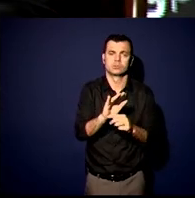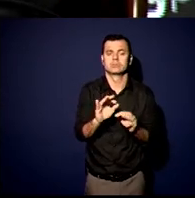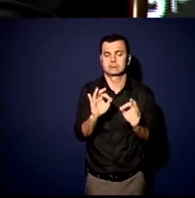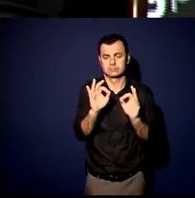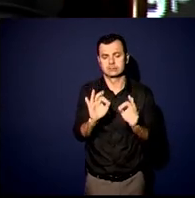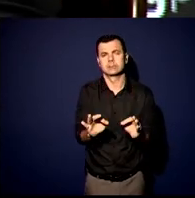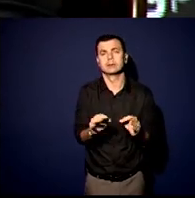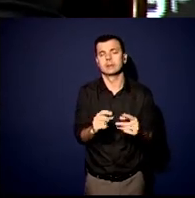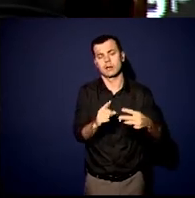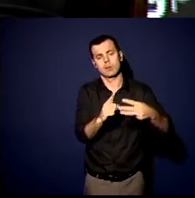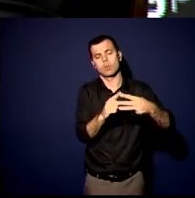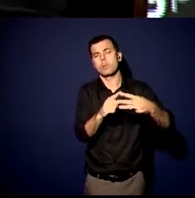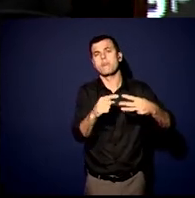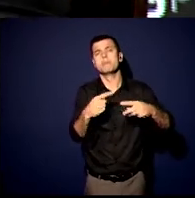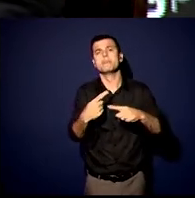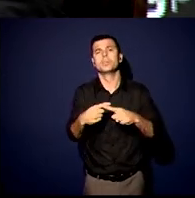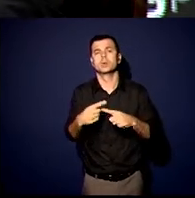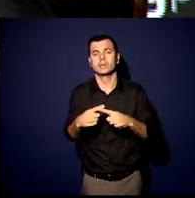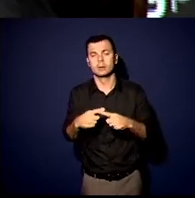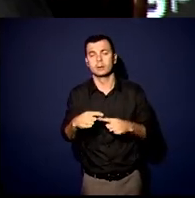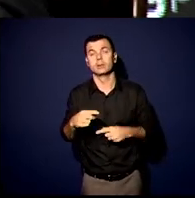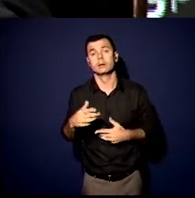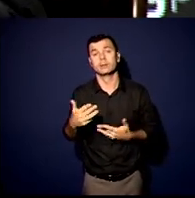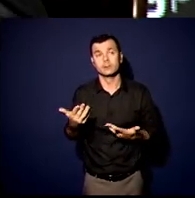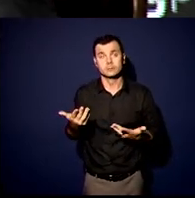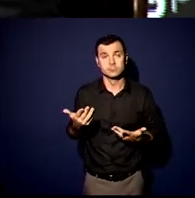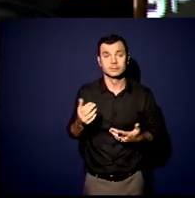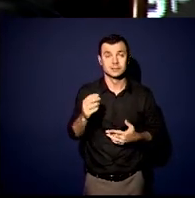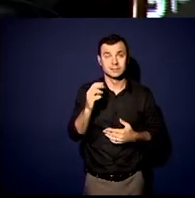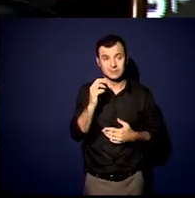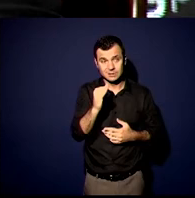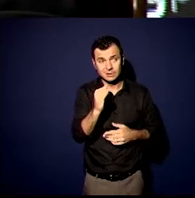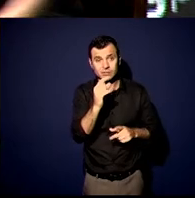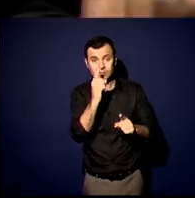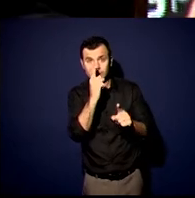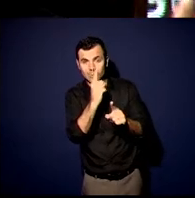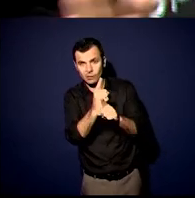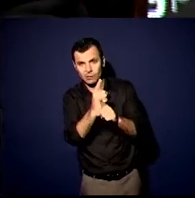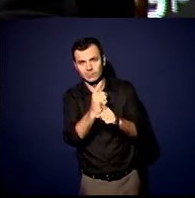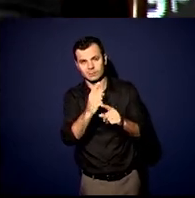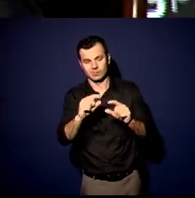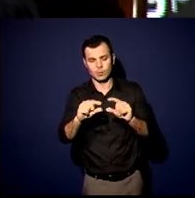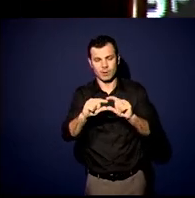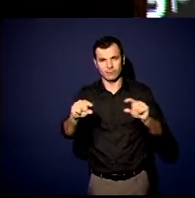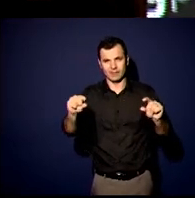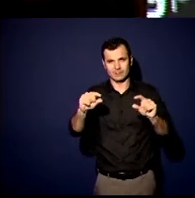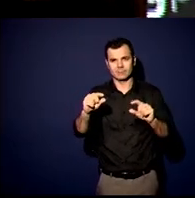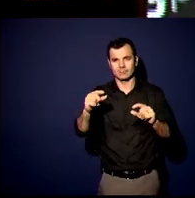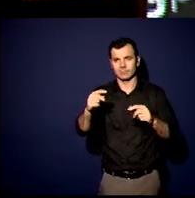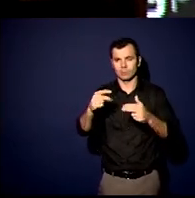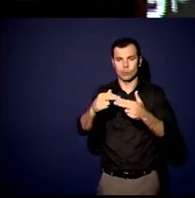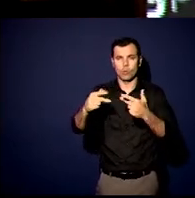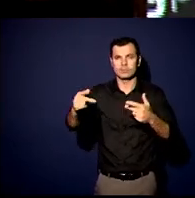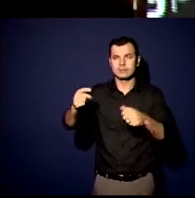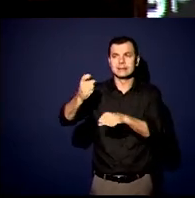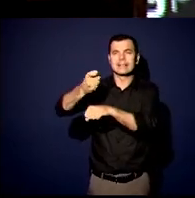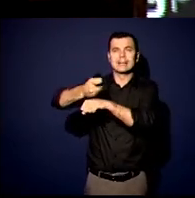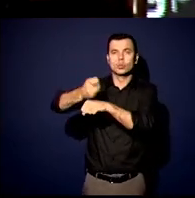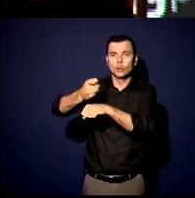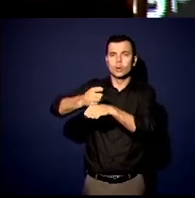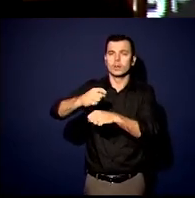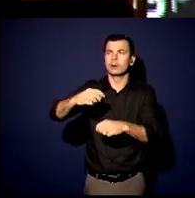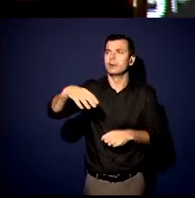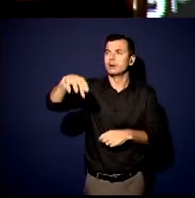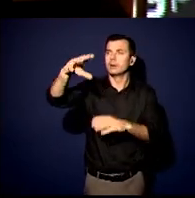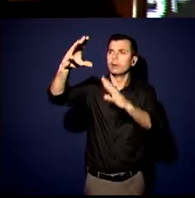aquela única eficiente Porque tudo que é sólido se desmancha no ar essa é uma frase 150 anos atrás antes